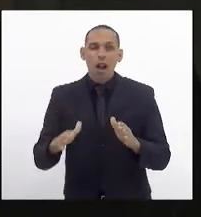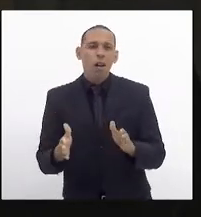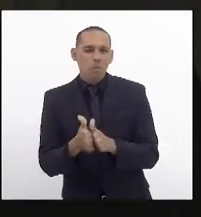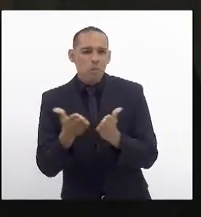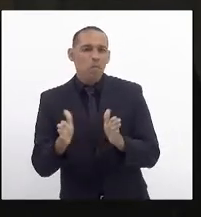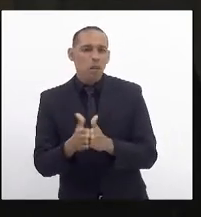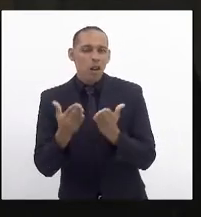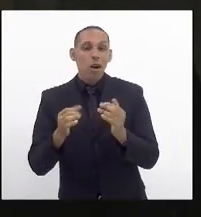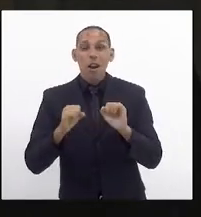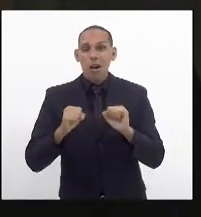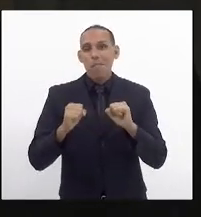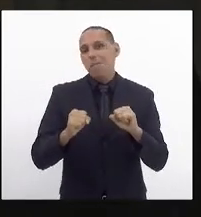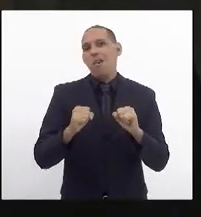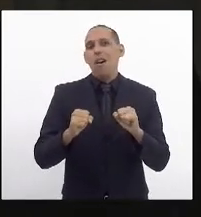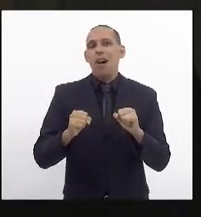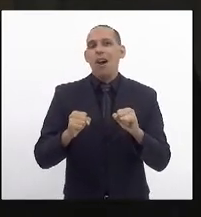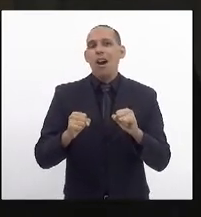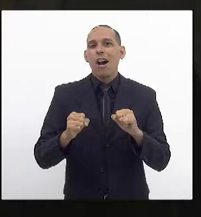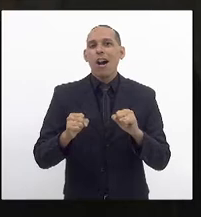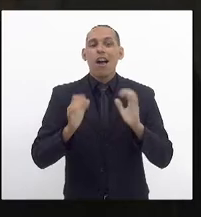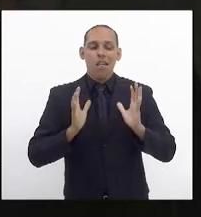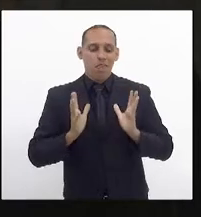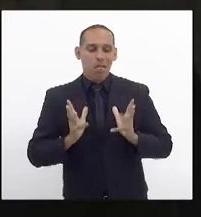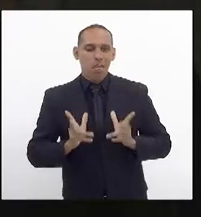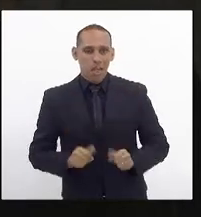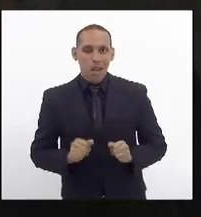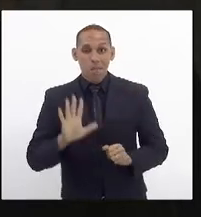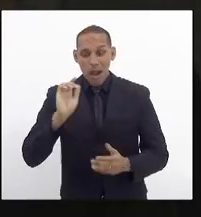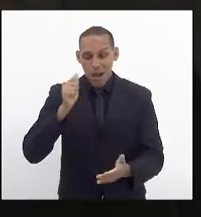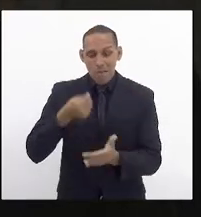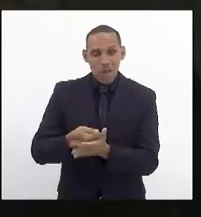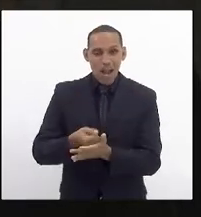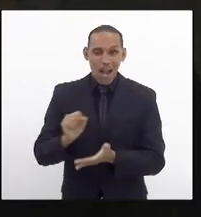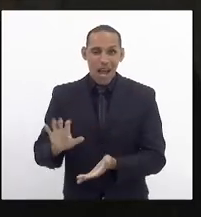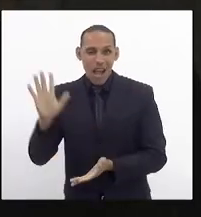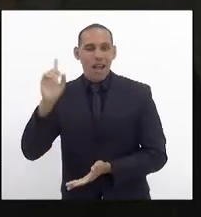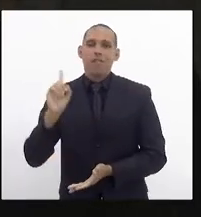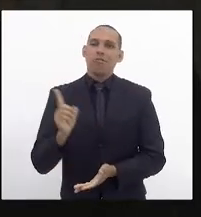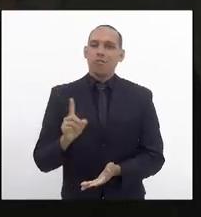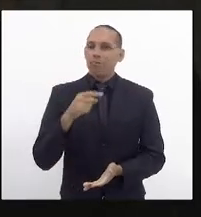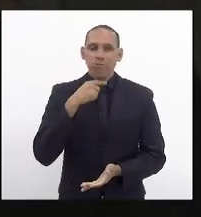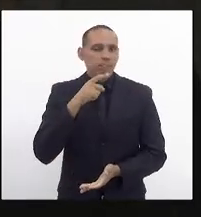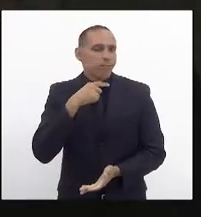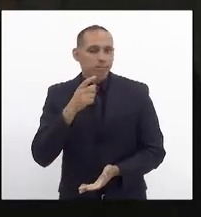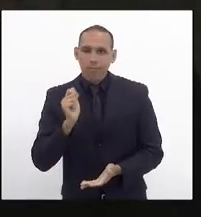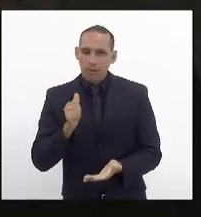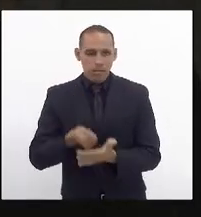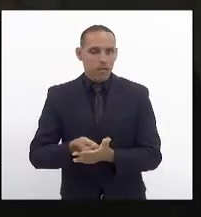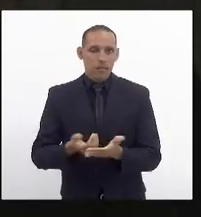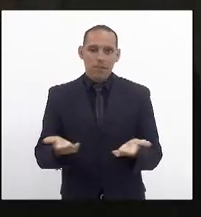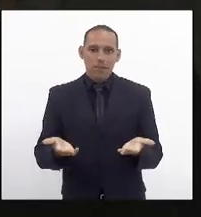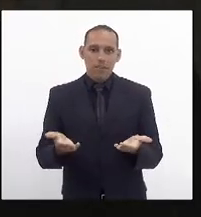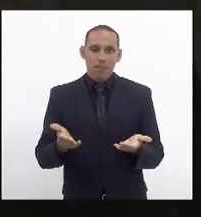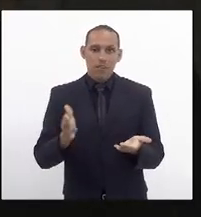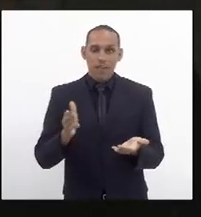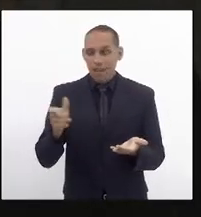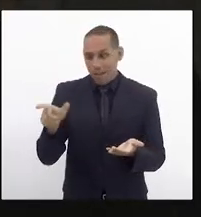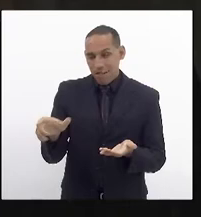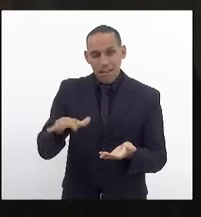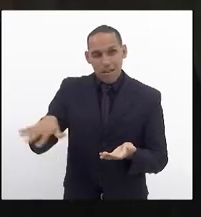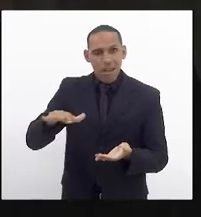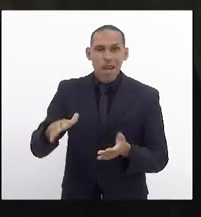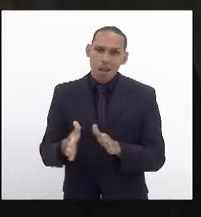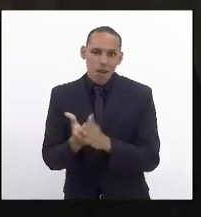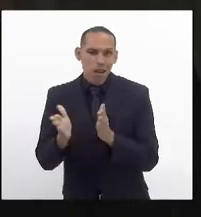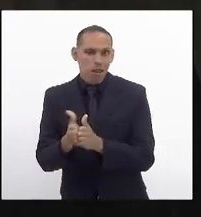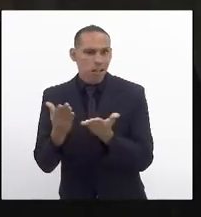tivesse acesso à higiene sem que pagasse mais caro por isso que eu não tenho como pagar já é a baixa renda ele